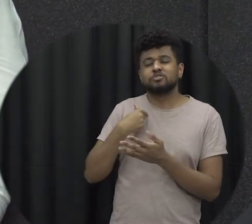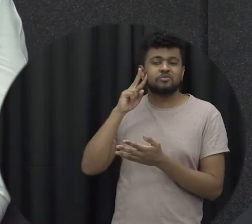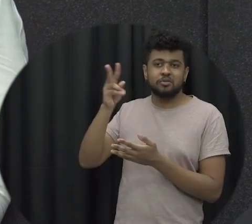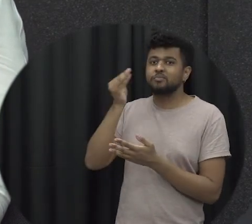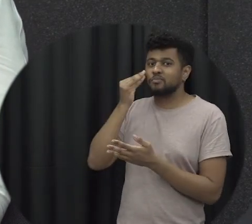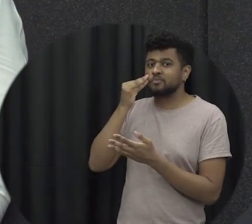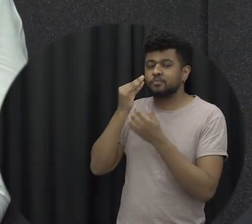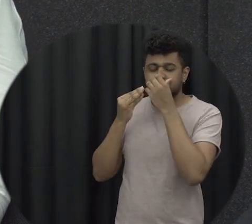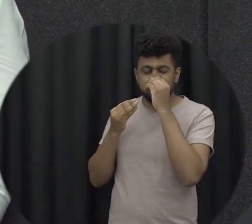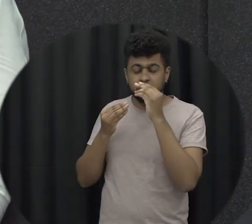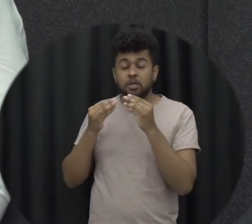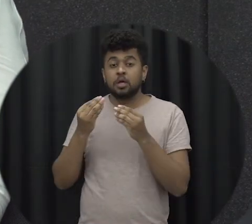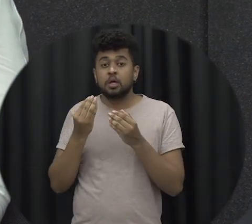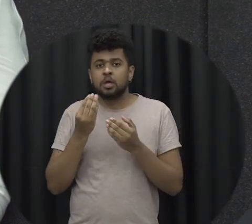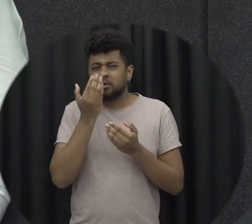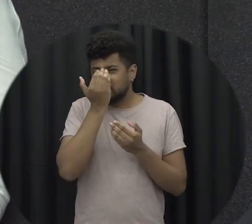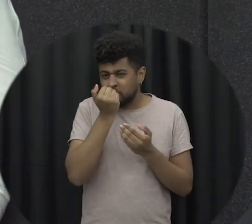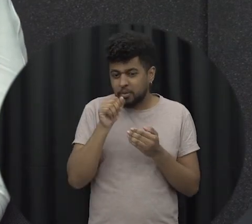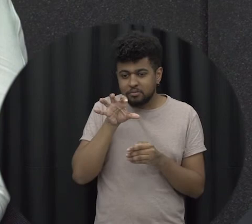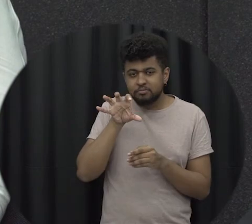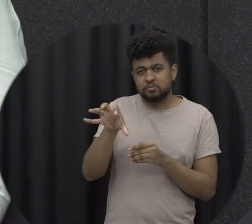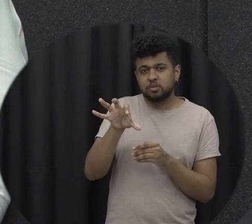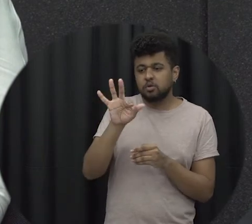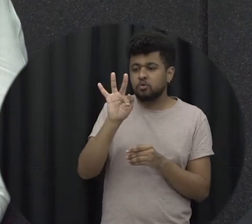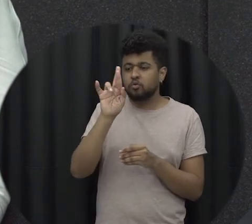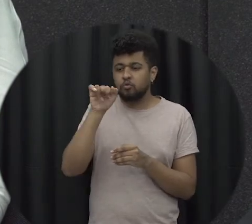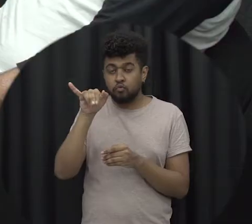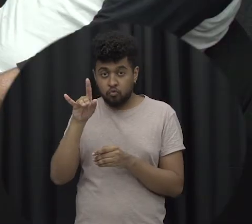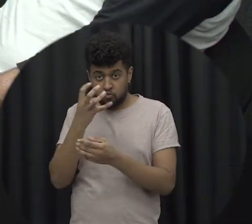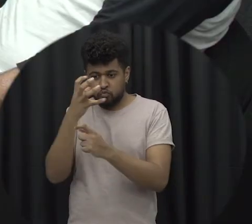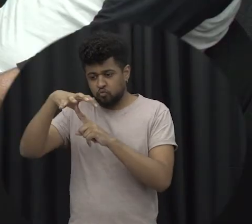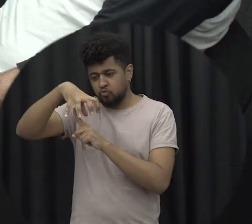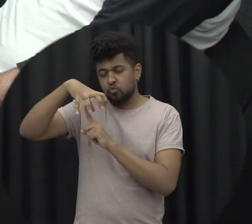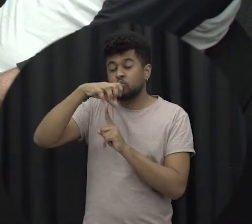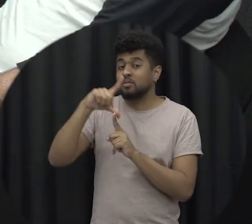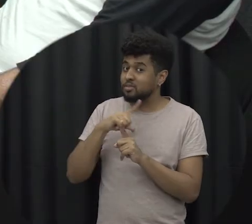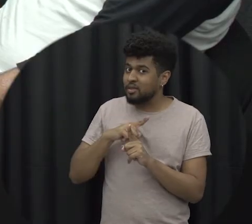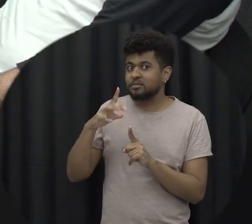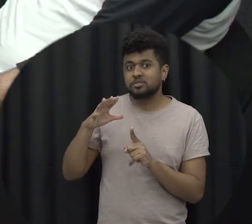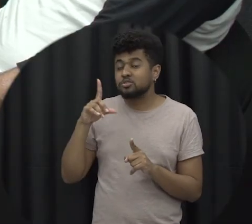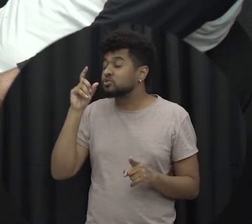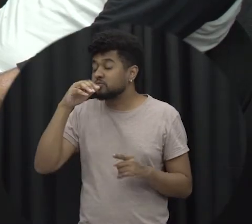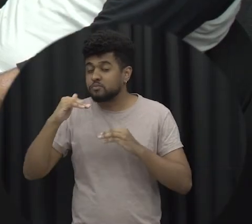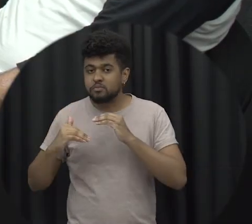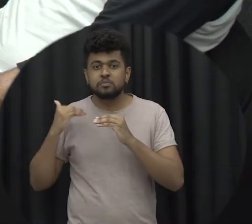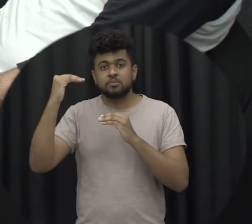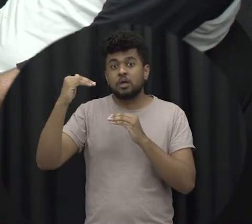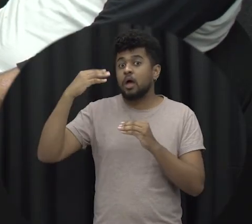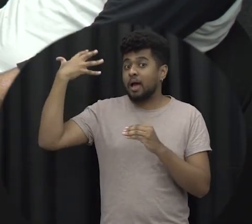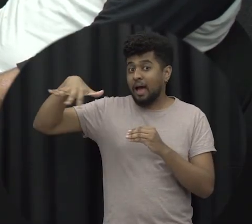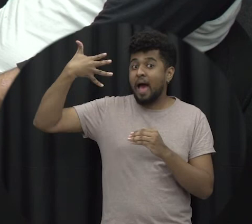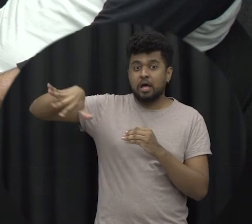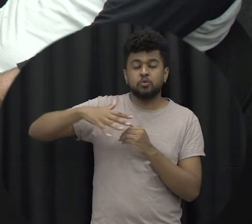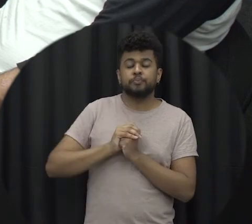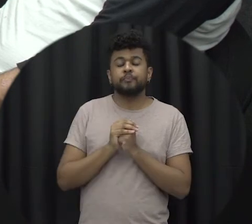alimento. E os alimentos de origem fúngica, eles têm um alto preço, né? A trufa é o